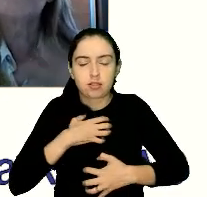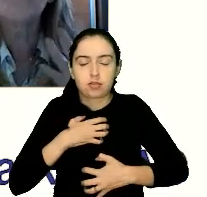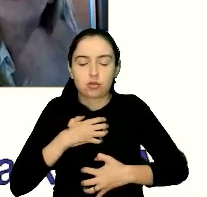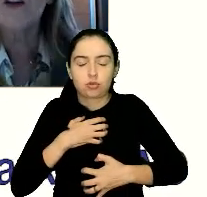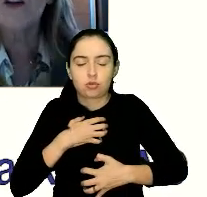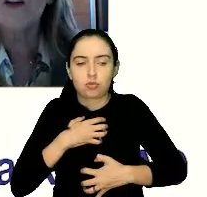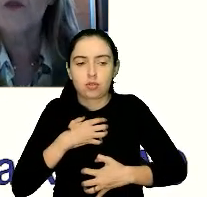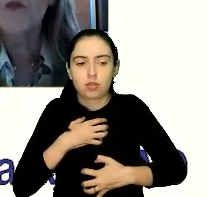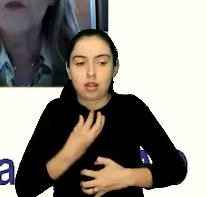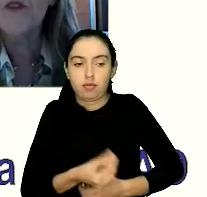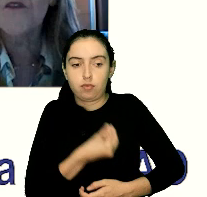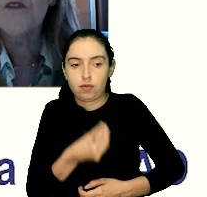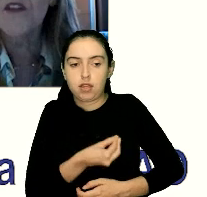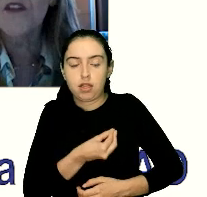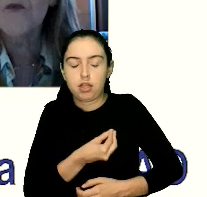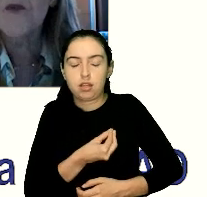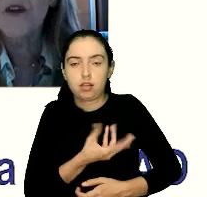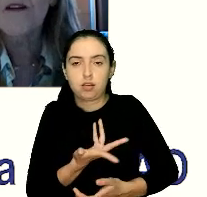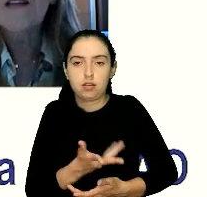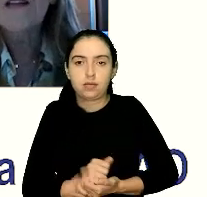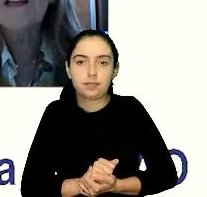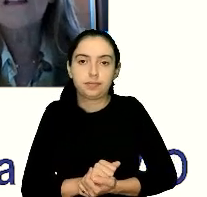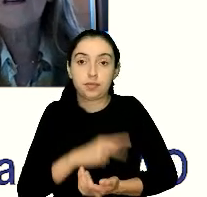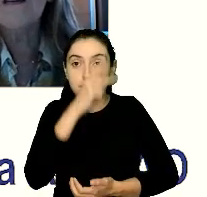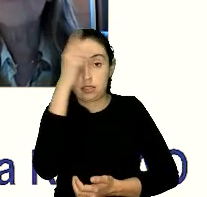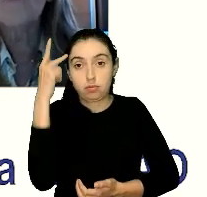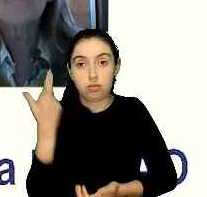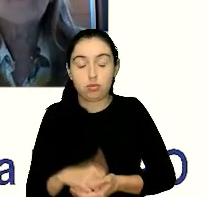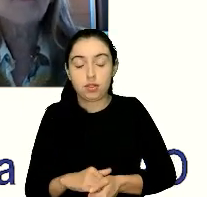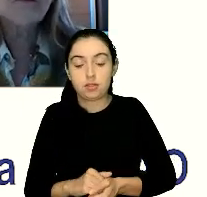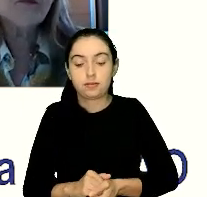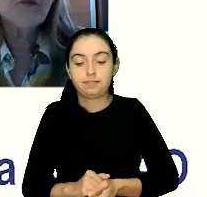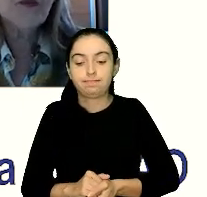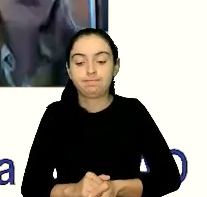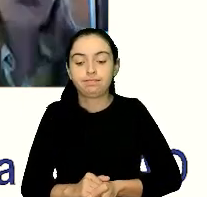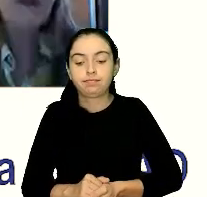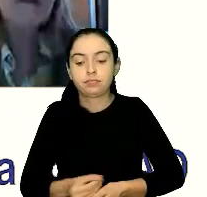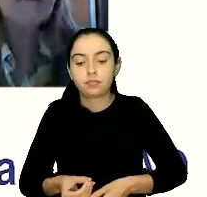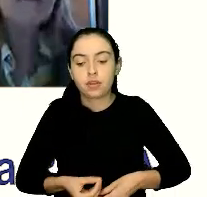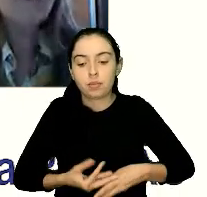com o ritmo circadiano dos indivíduos, né? Trazendo